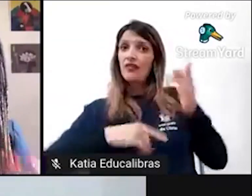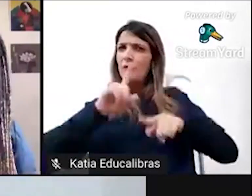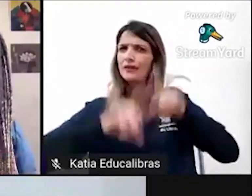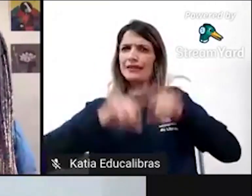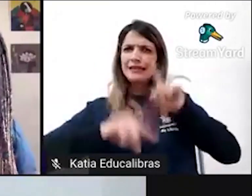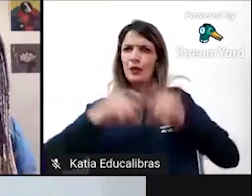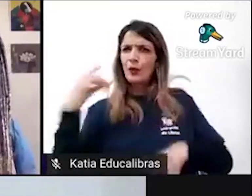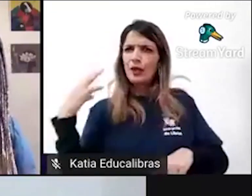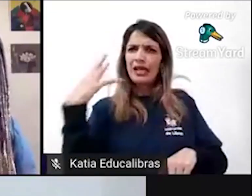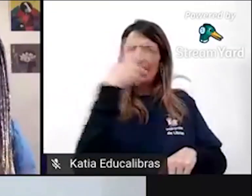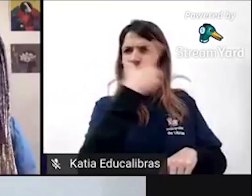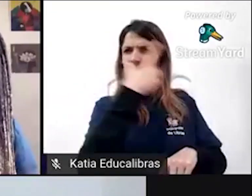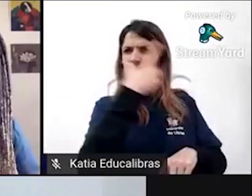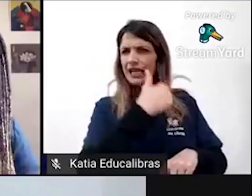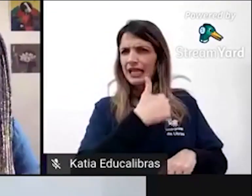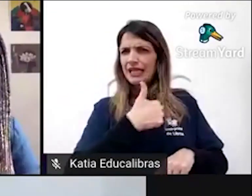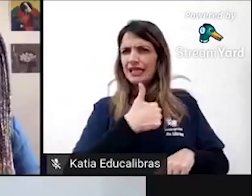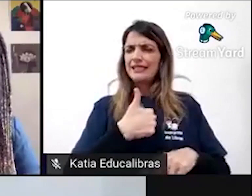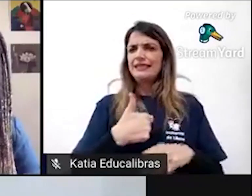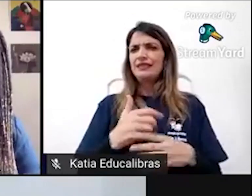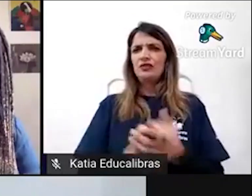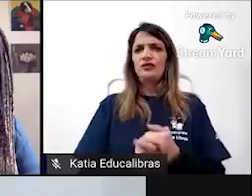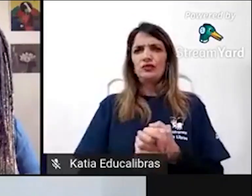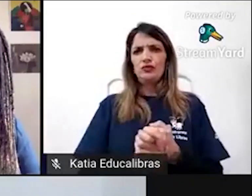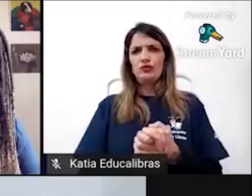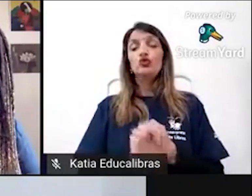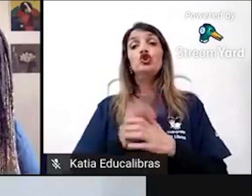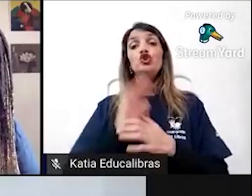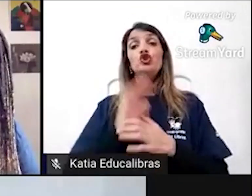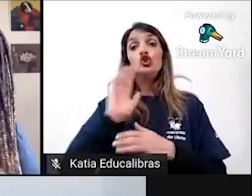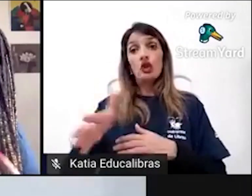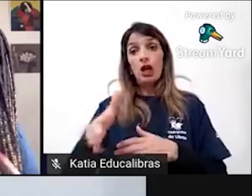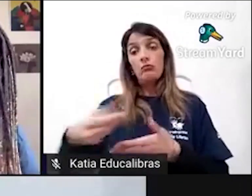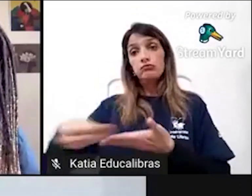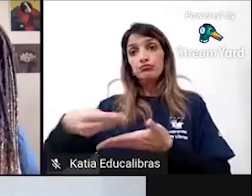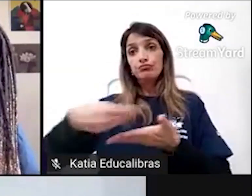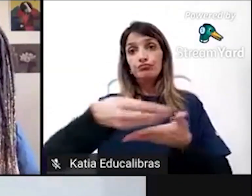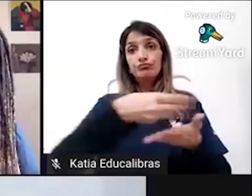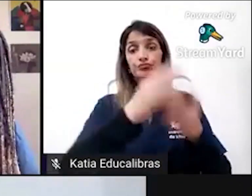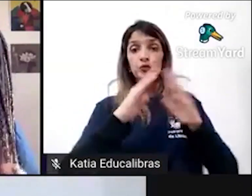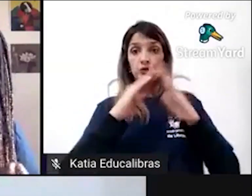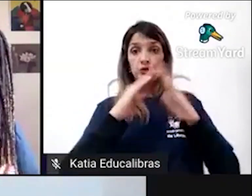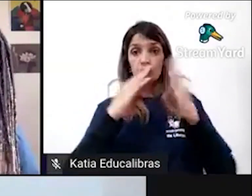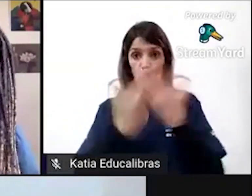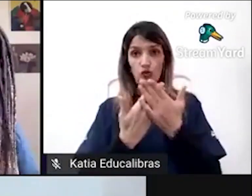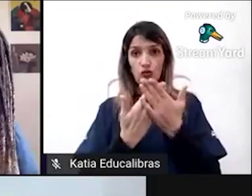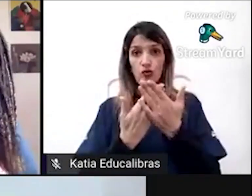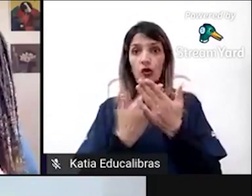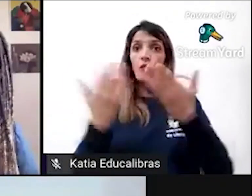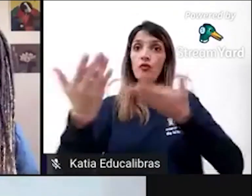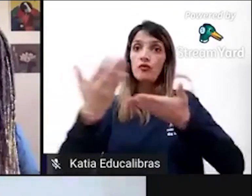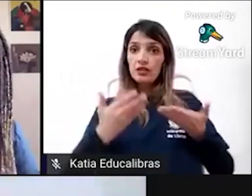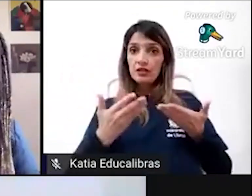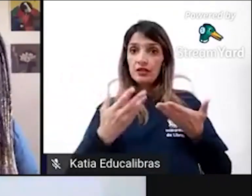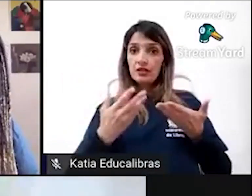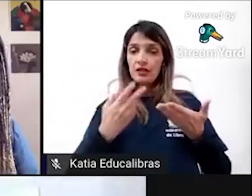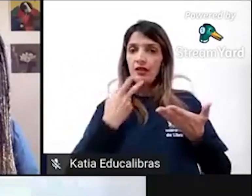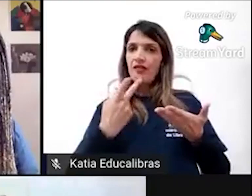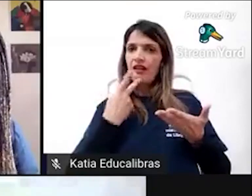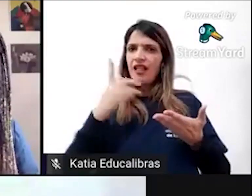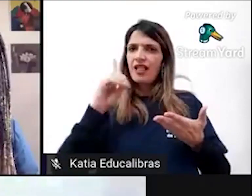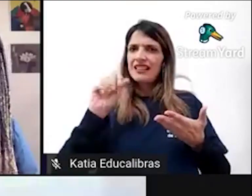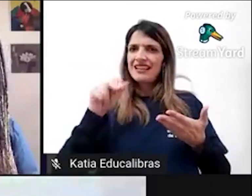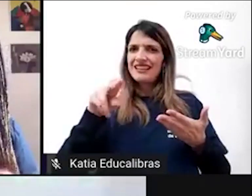material potente, que é um material que já está nas escolas. E eu quero convidá-los a contar, Daniel Munduruku,